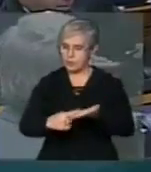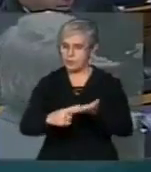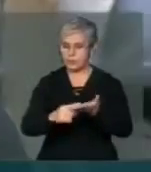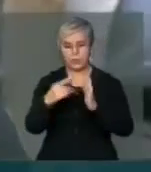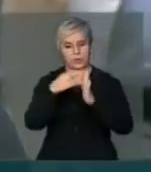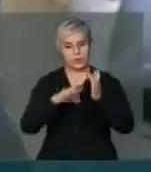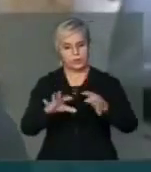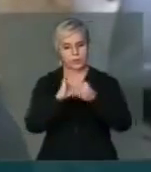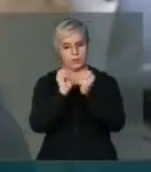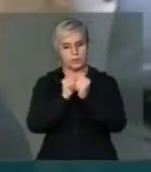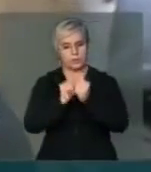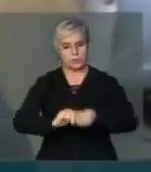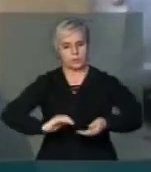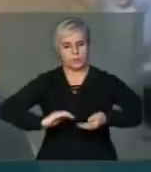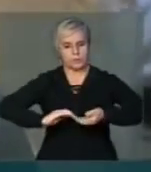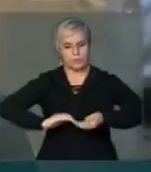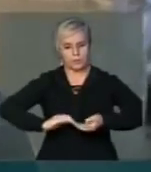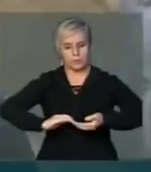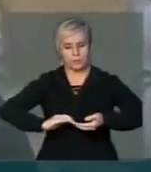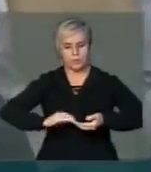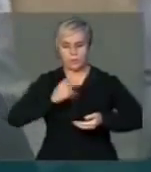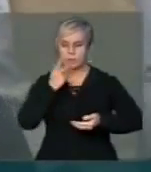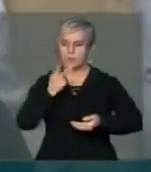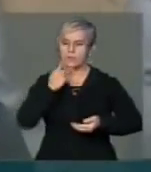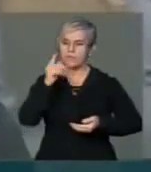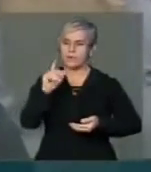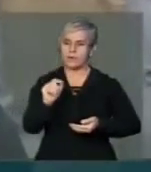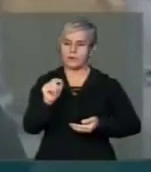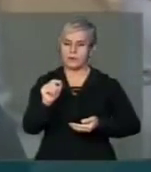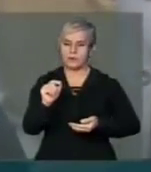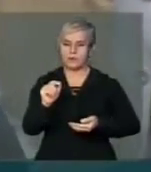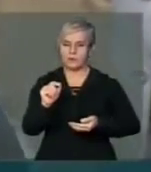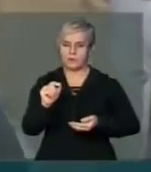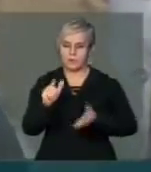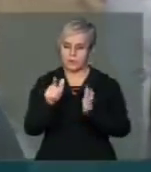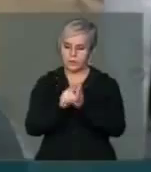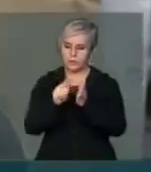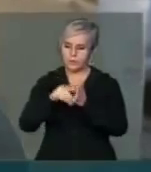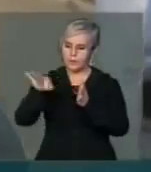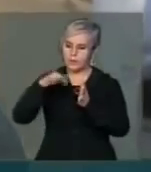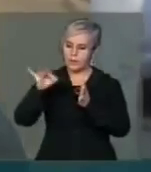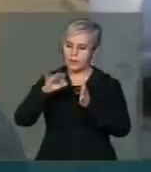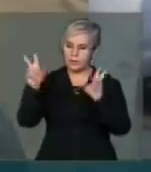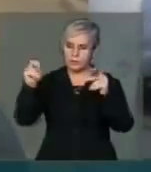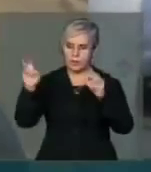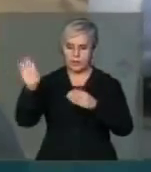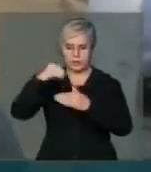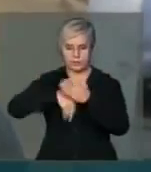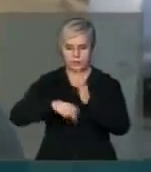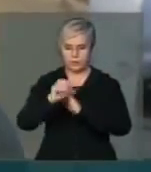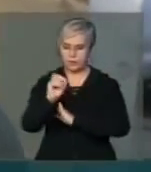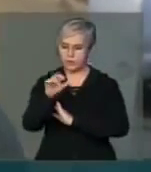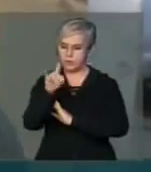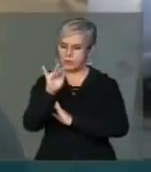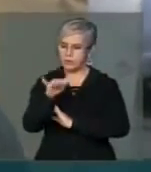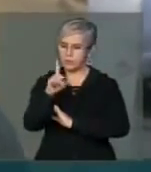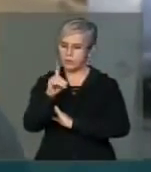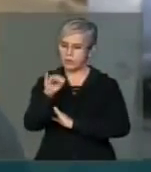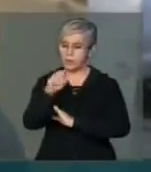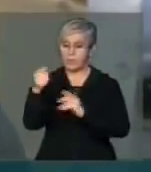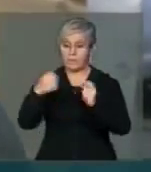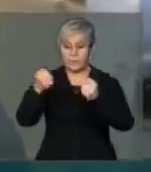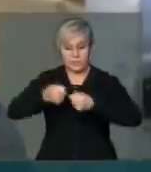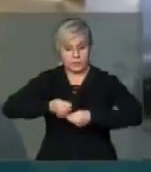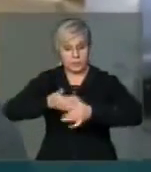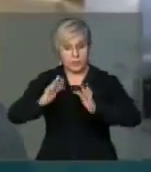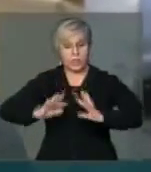Regimento Comum do Congresso Nacional preconiza que os avulsos das matérias constantes da ordem do dia devem ser distribuídos